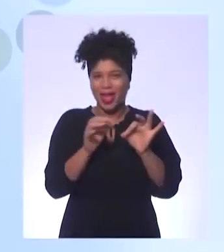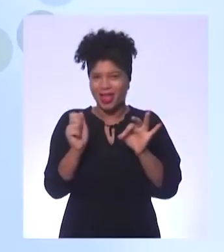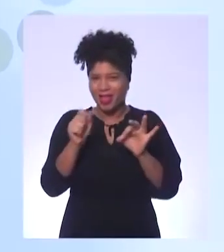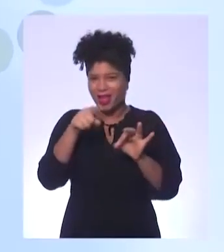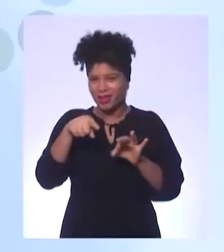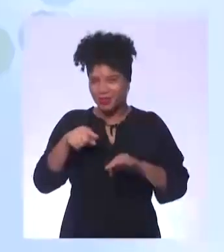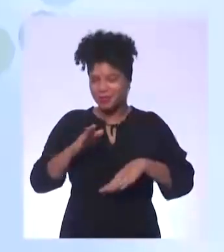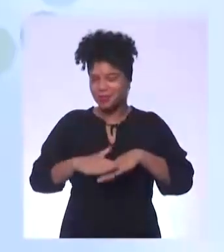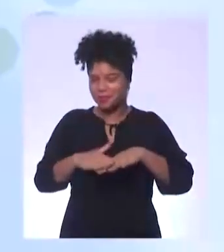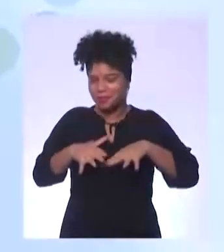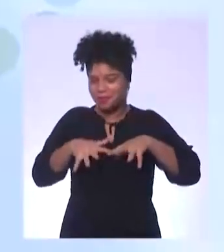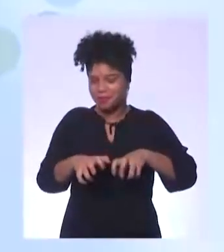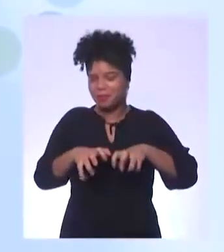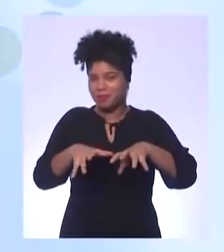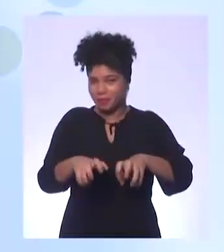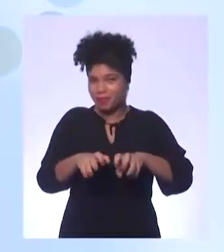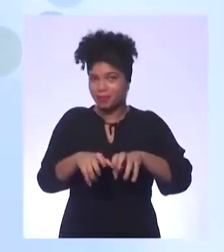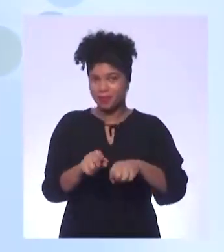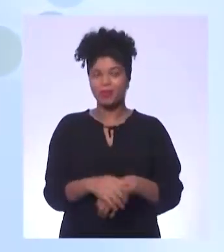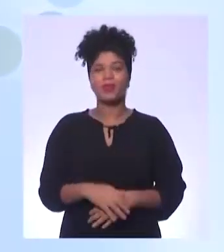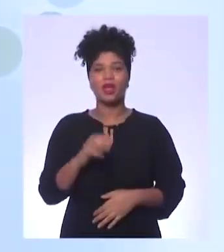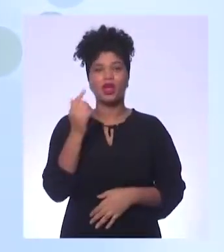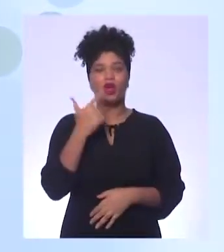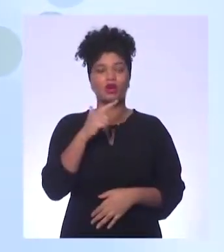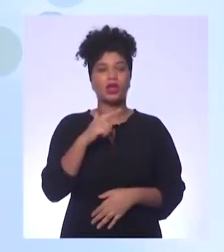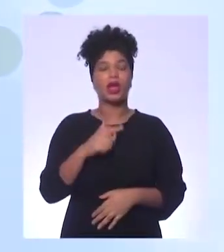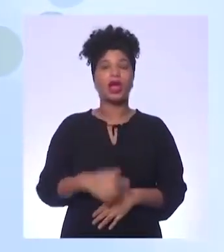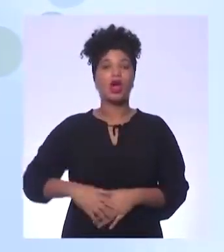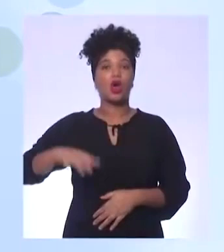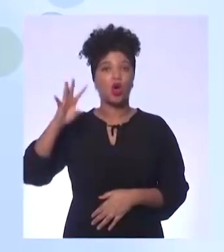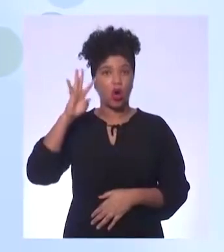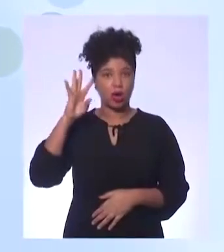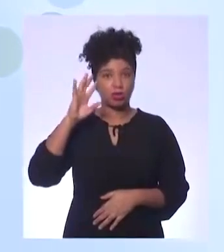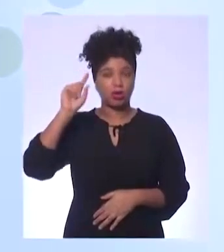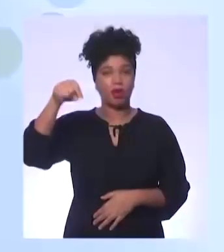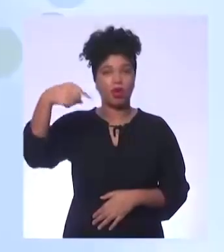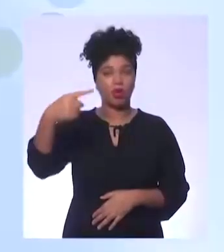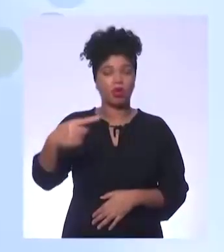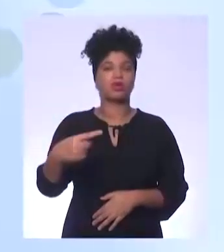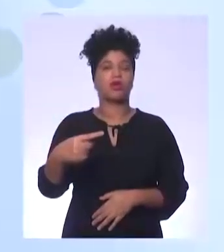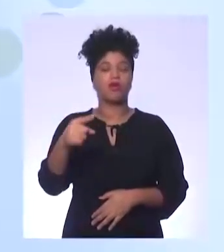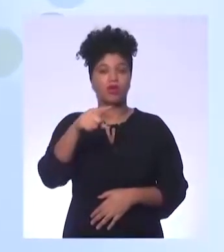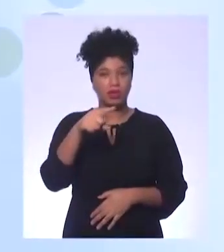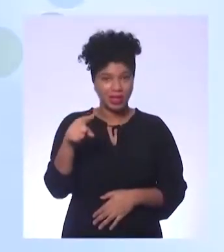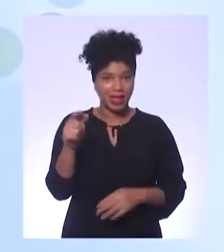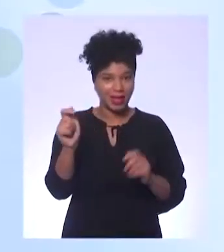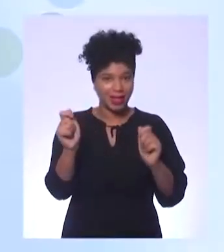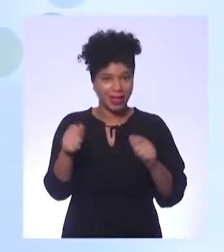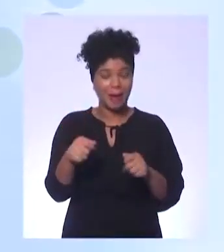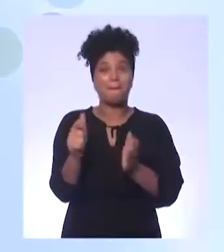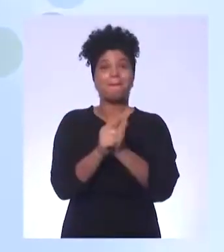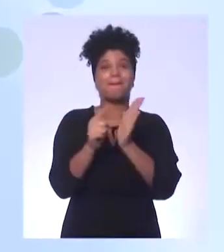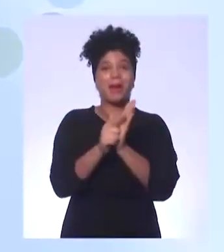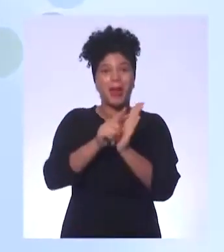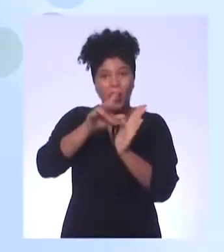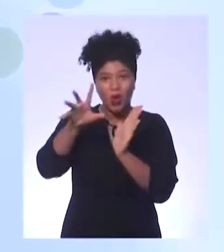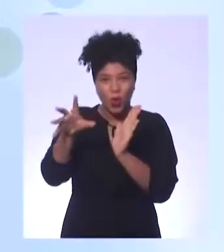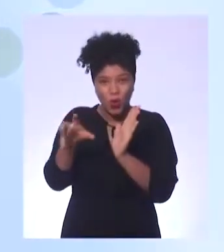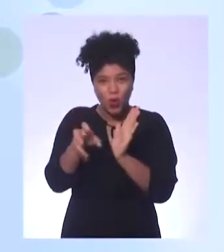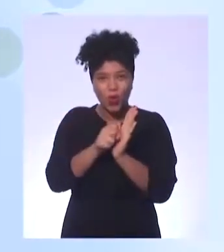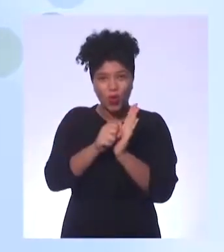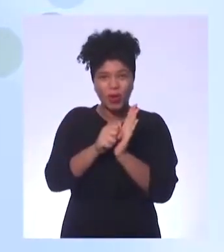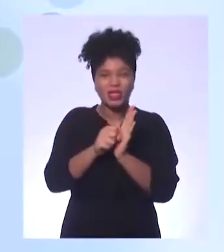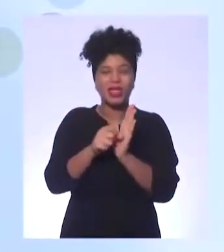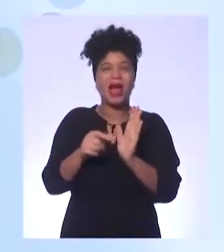massa. Seria interessante você já separar para quarta-feira folha, você pode separar folha sulfite ou folha de caderno, se você tiver. Sulfite vai ficar melhorzinho